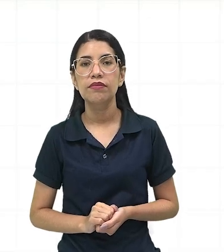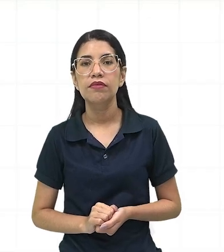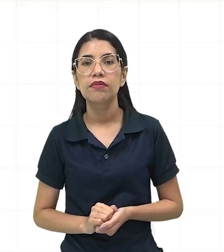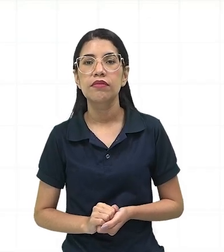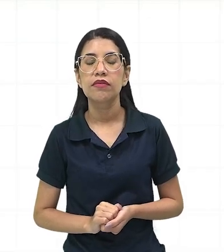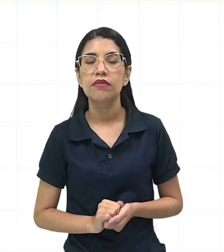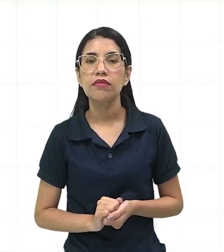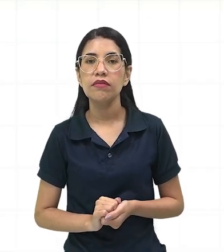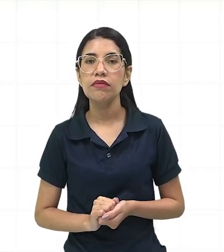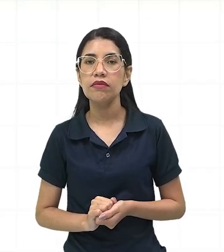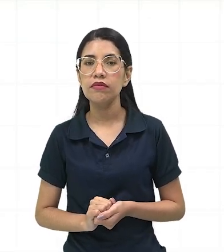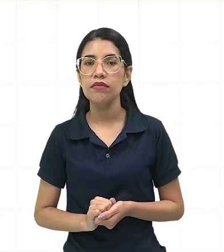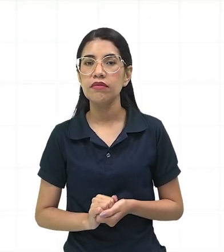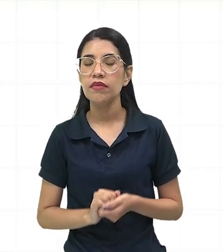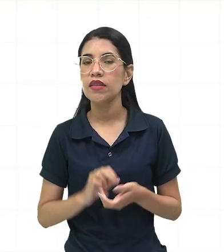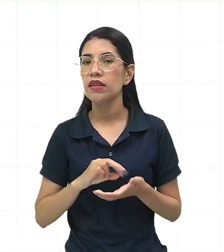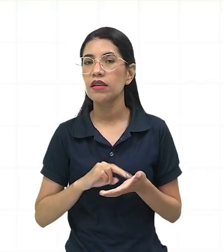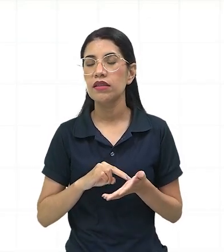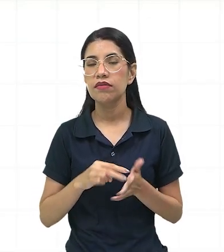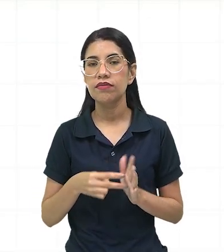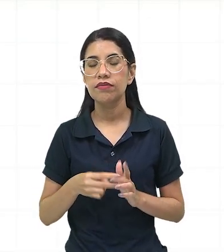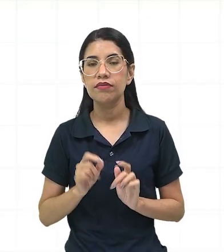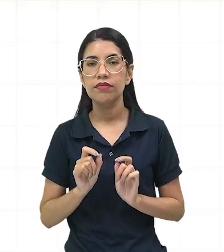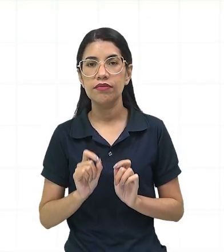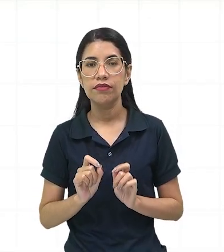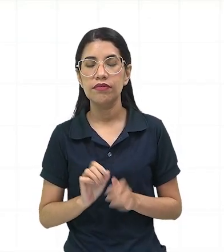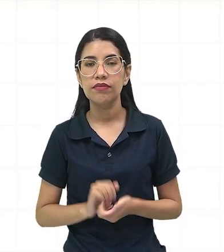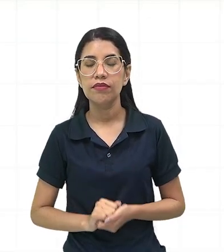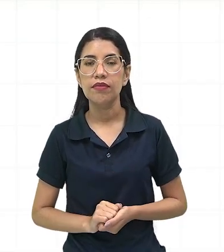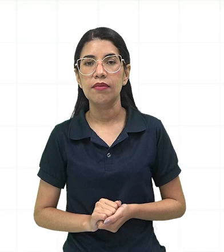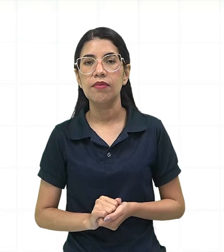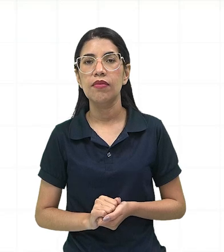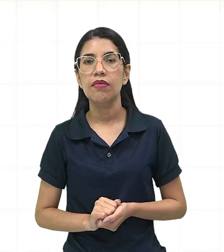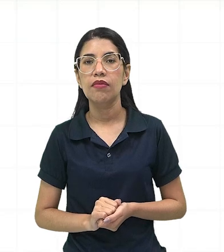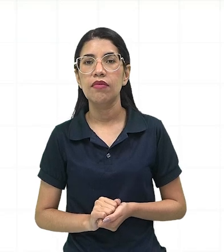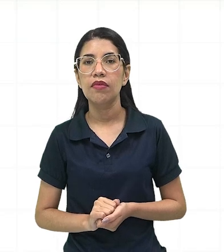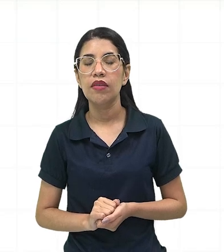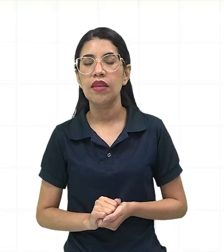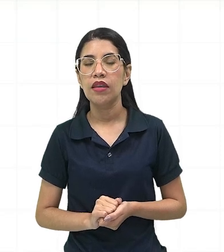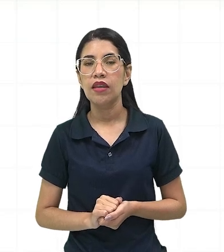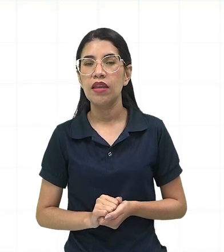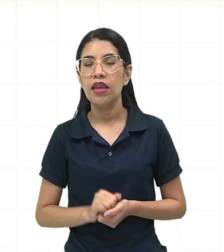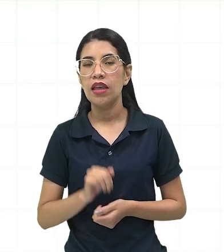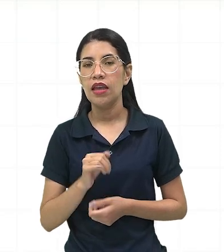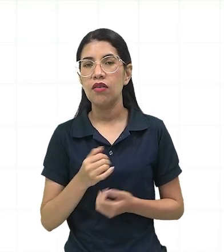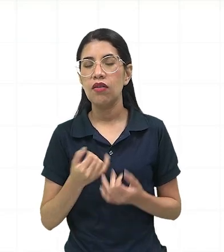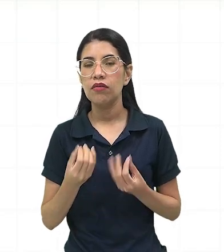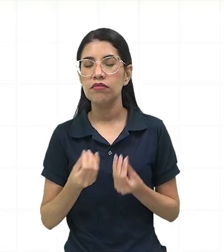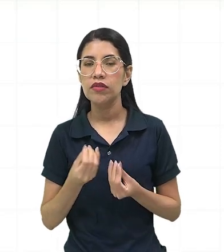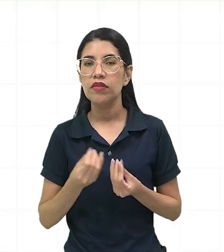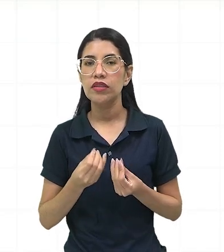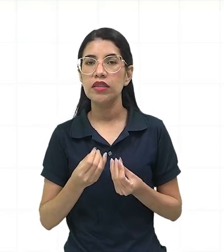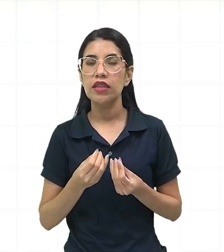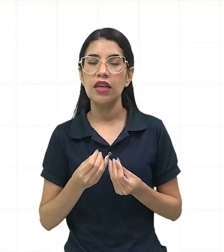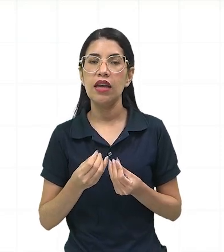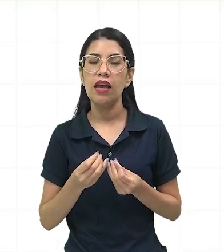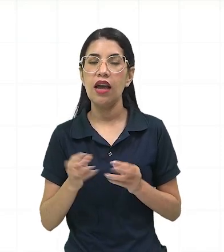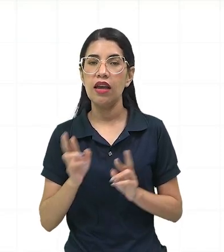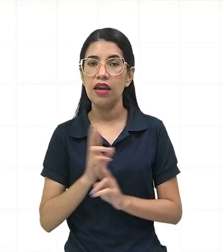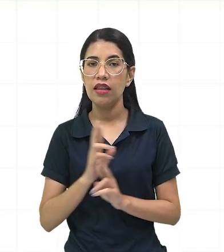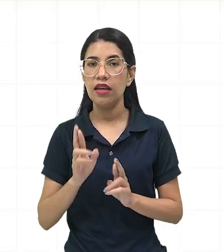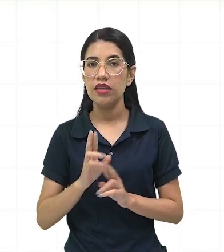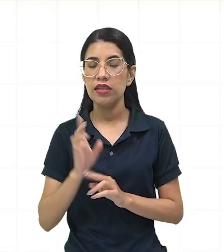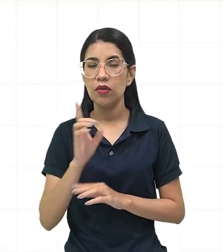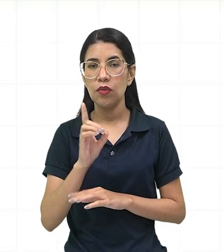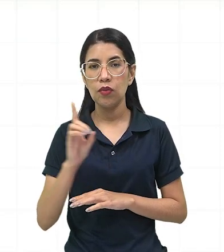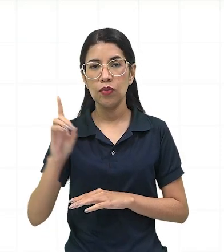O que significa isso? Seria, na verdade, o religamento entre a relação que o ser humano tem